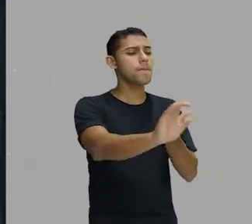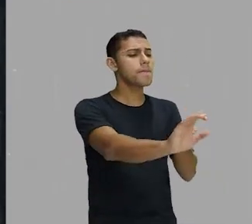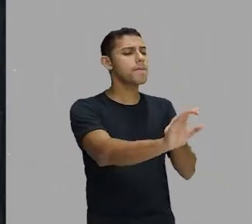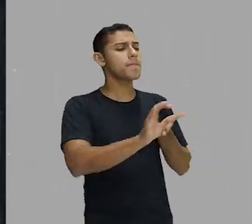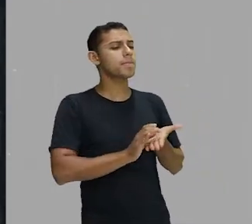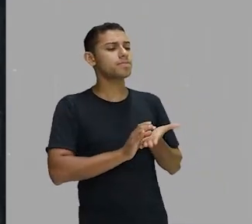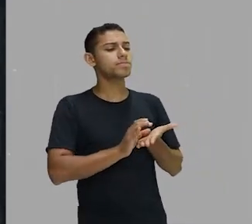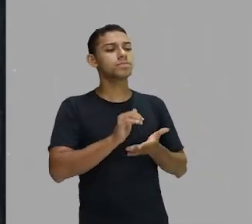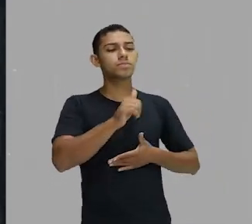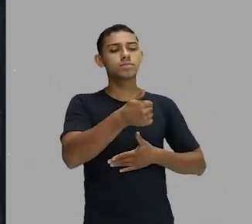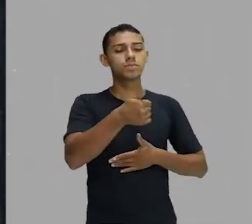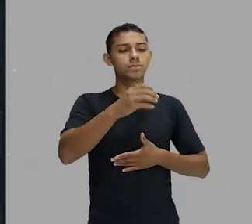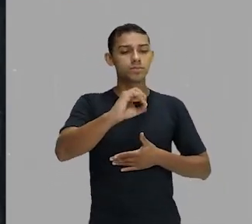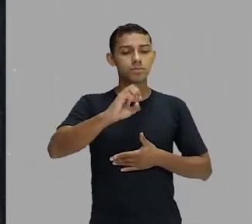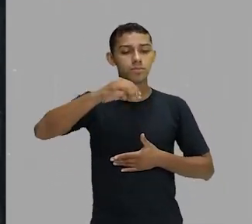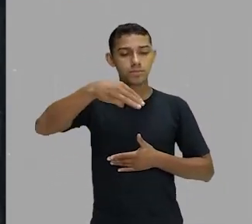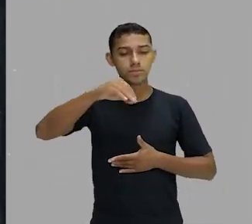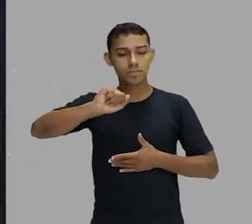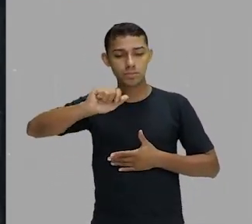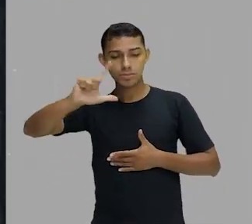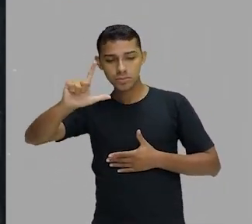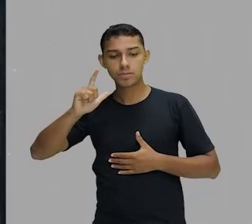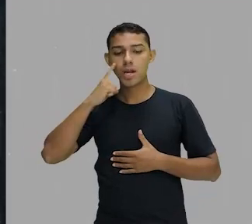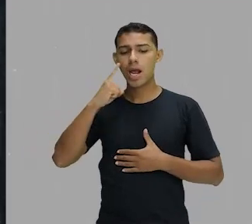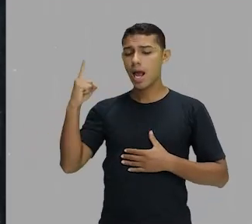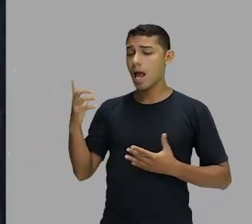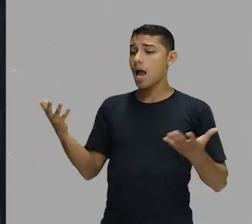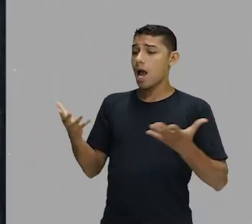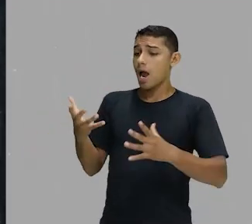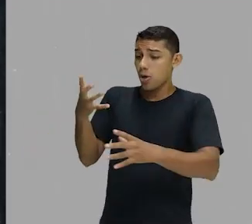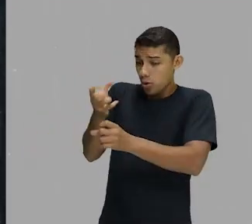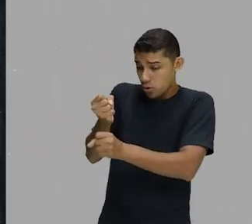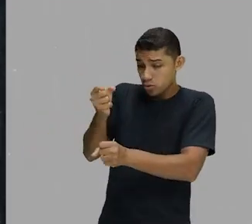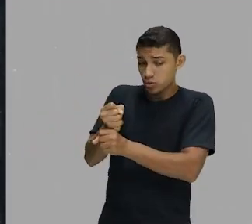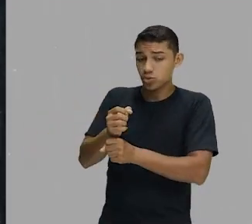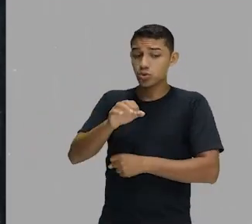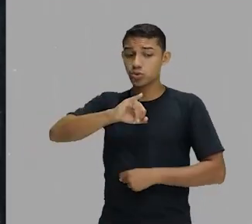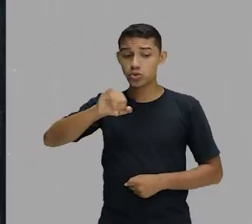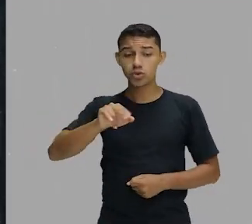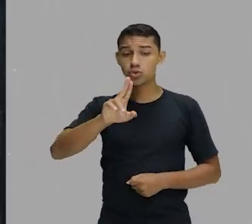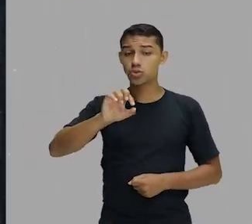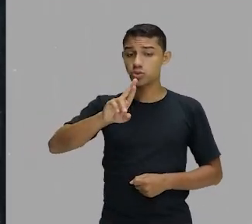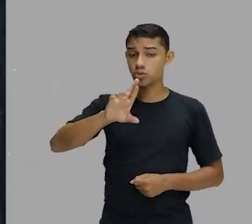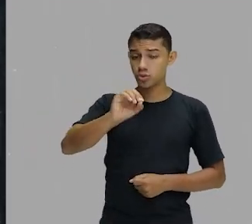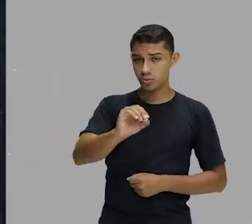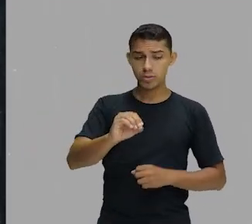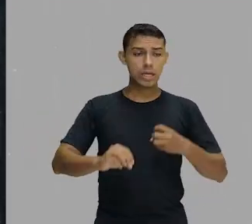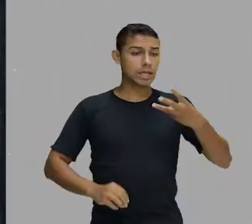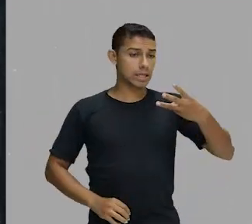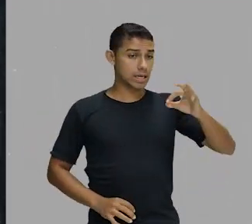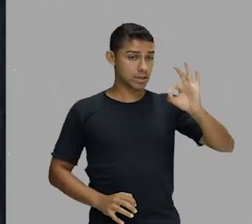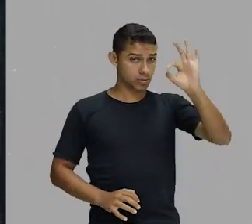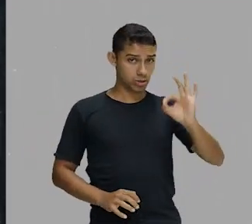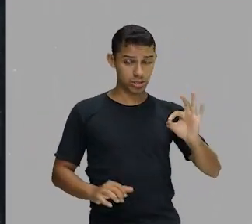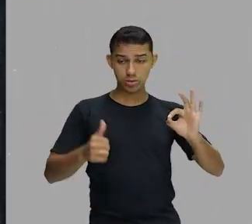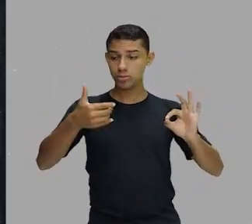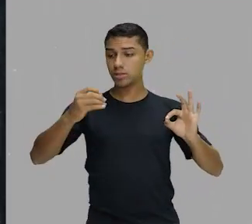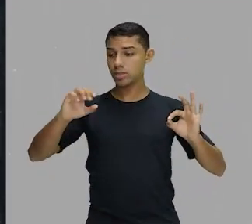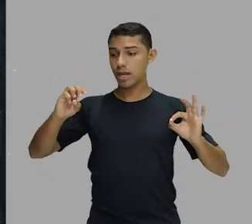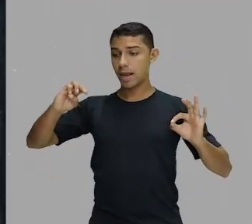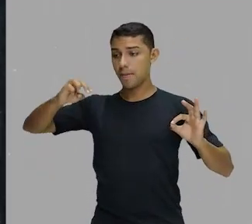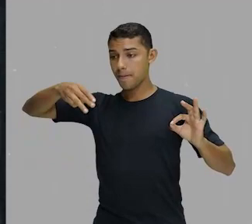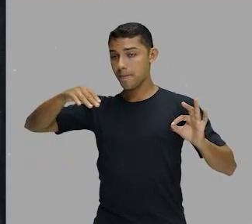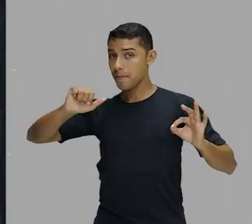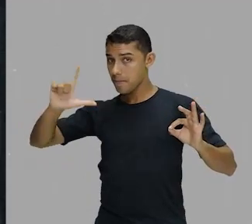foi dado na questão, que é 10.000. Vamos agora fazer o cálculo dos juros. Eu preciso calcular 3% de 10.000,